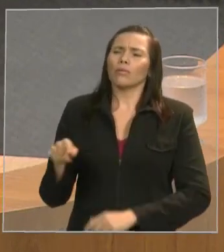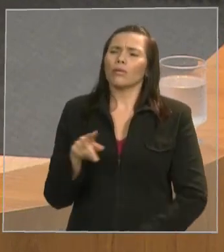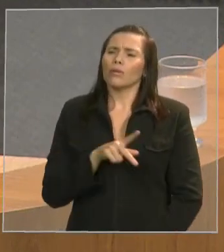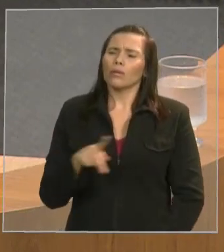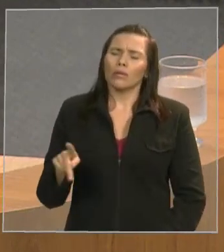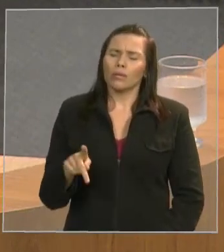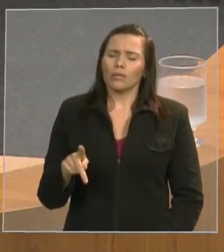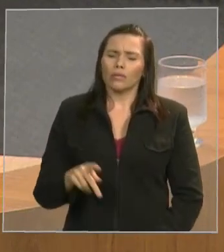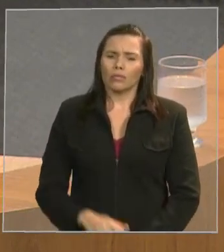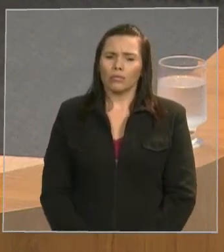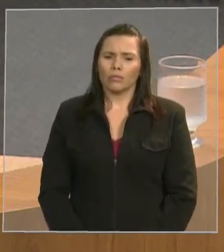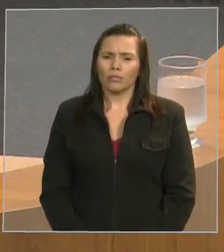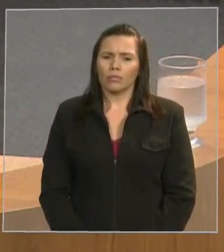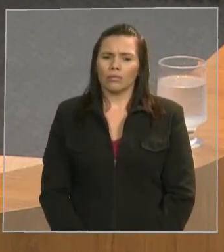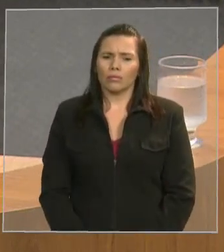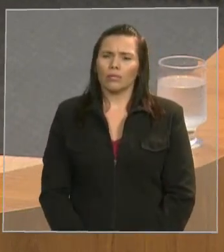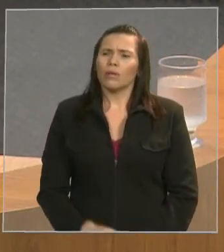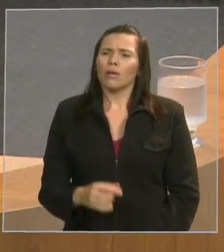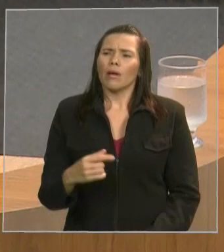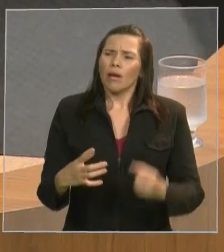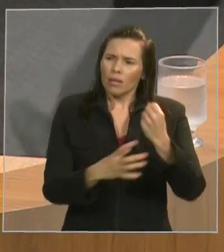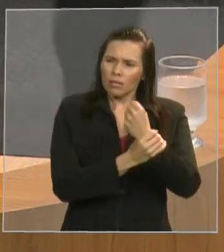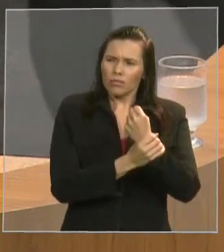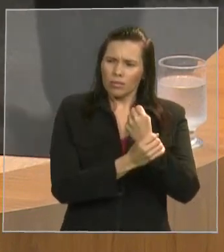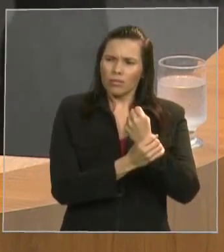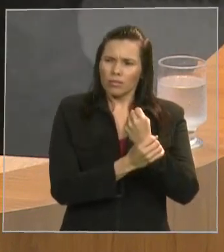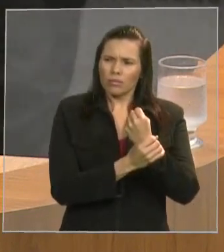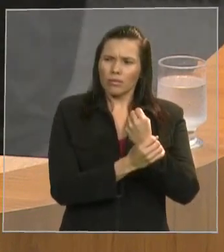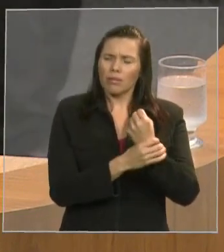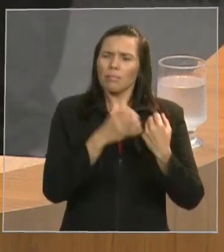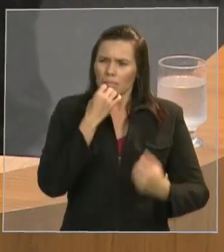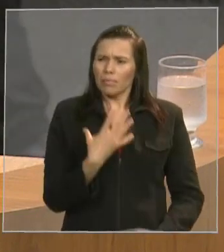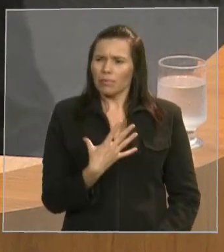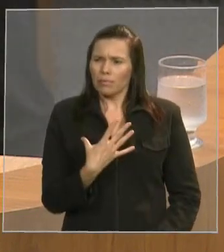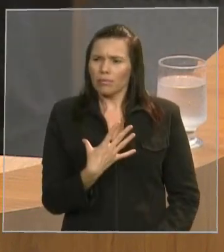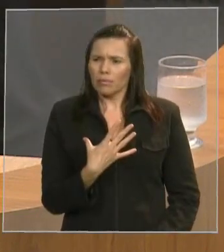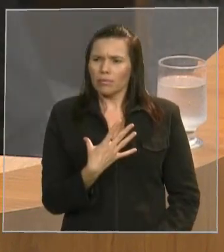boa? Quase 600 assaltos aonde?